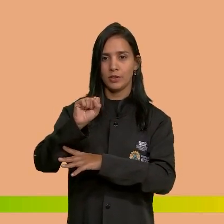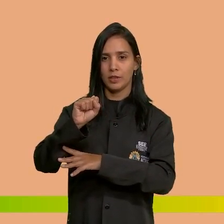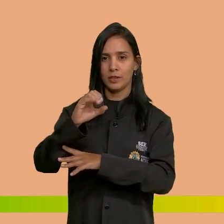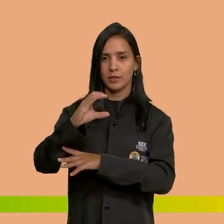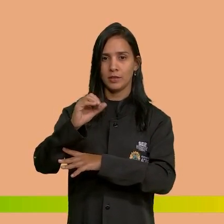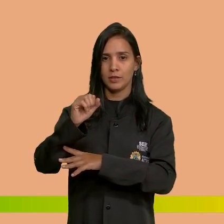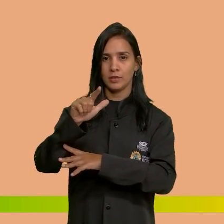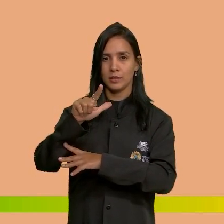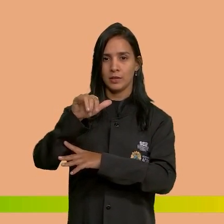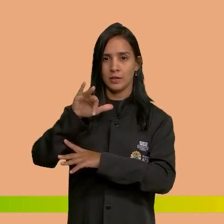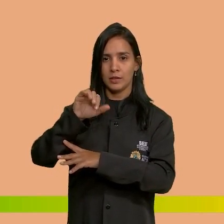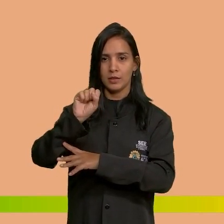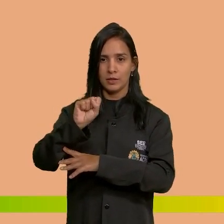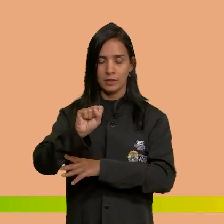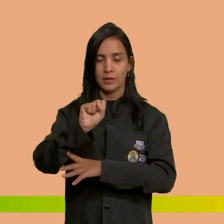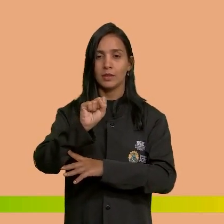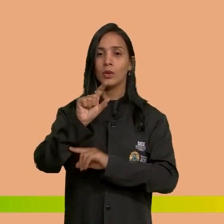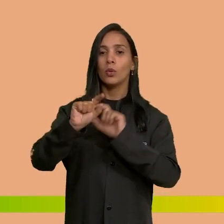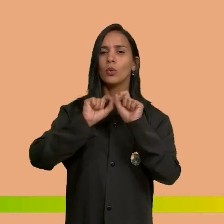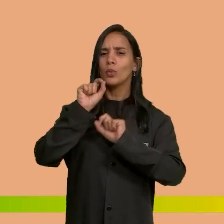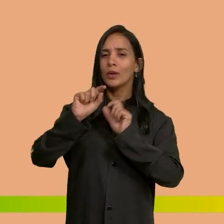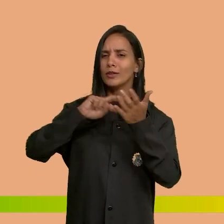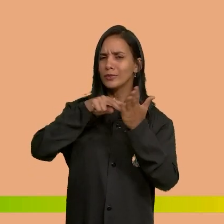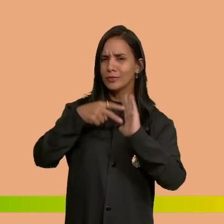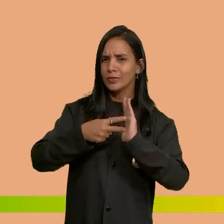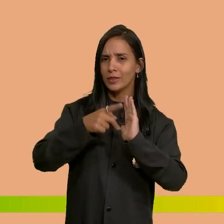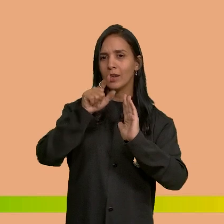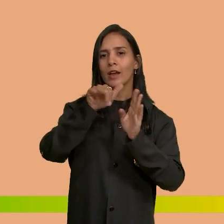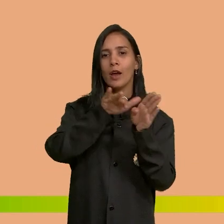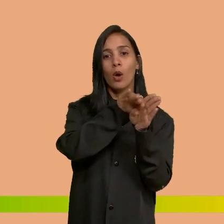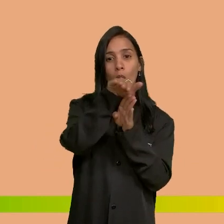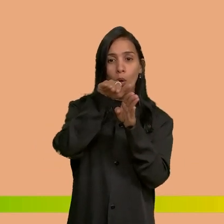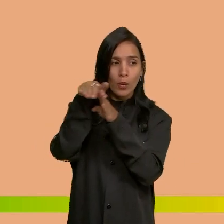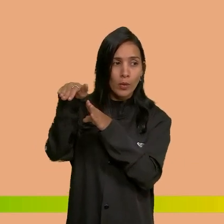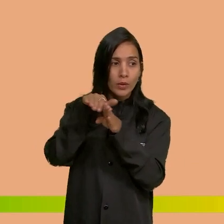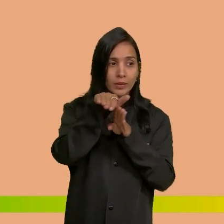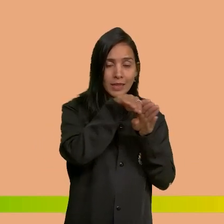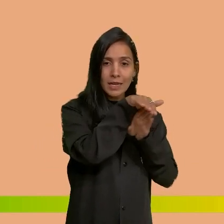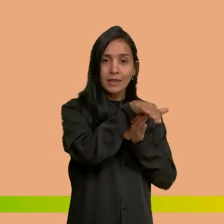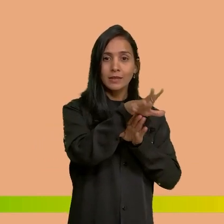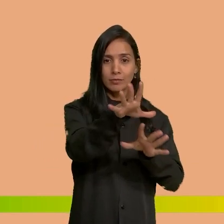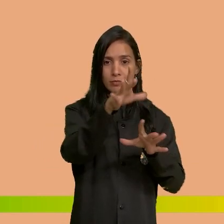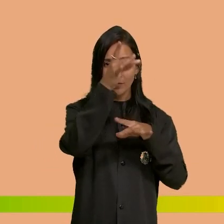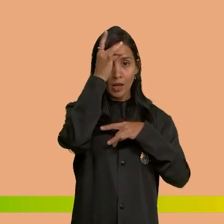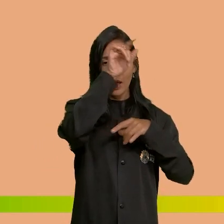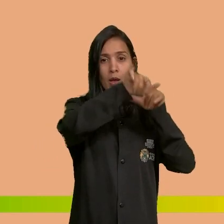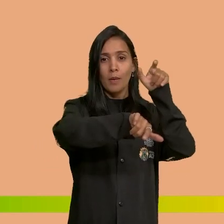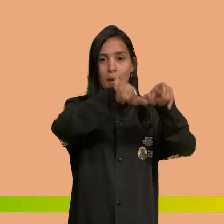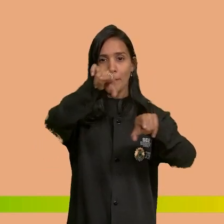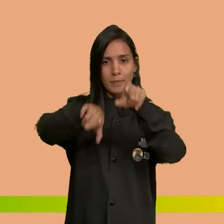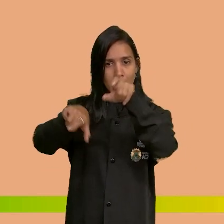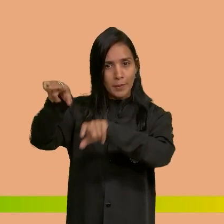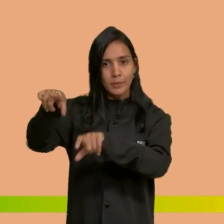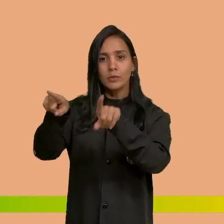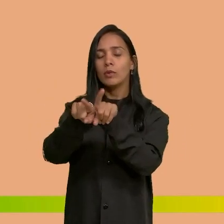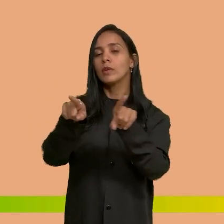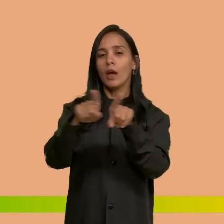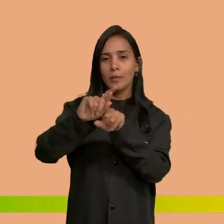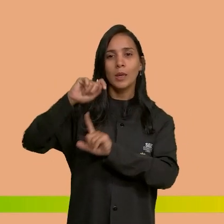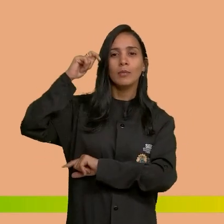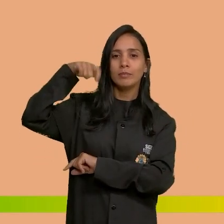As didascálias são instruções de cena que orientam a interpretação dos atores e